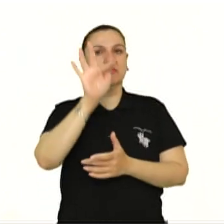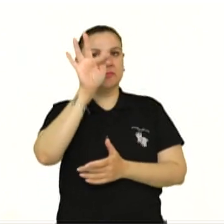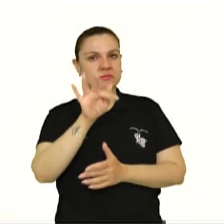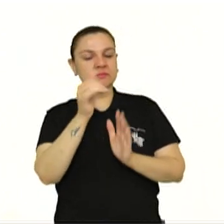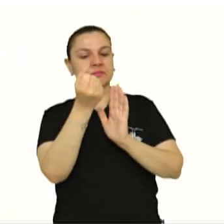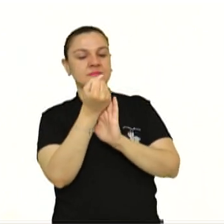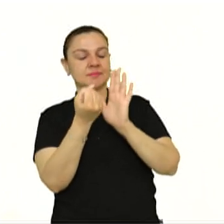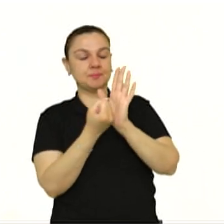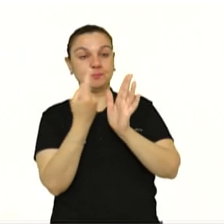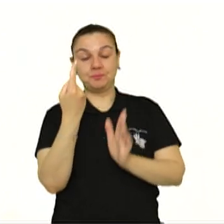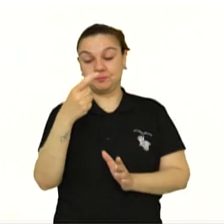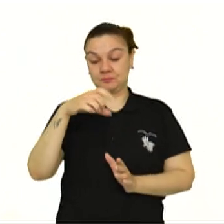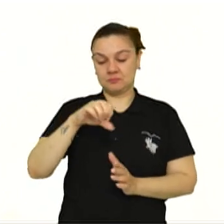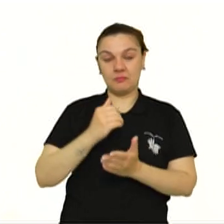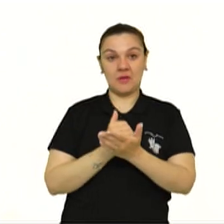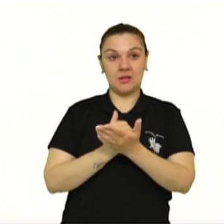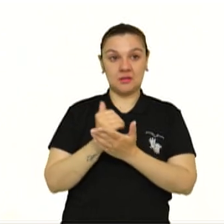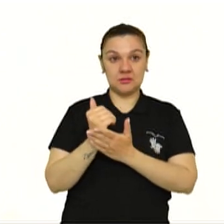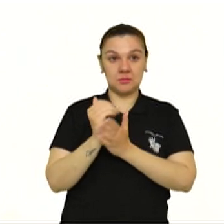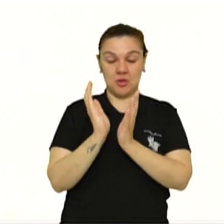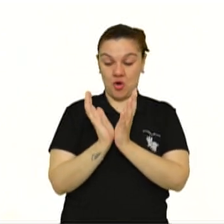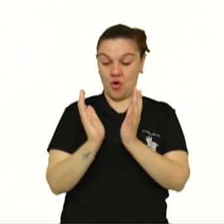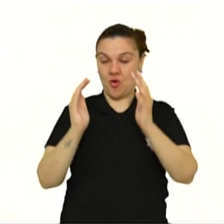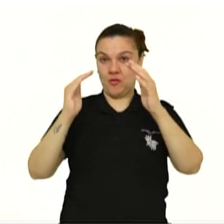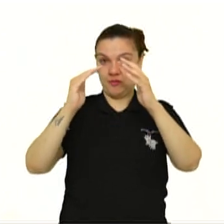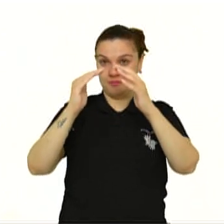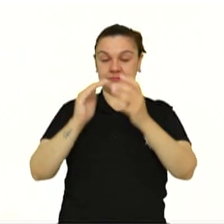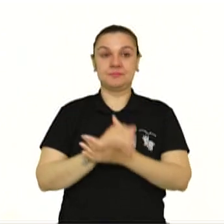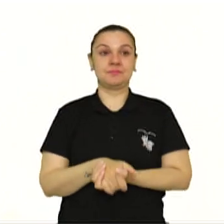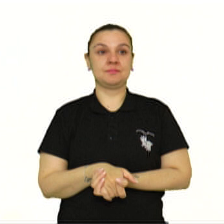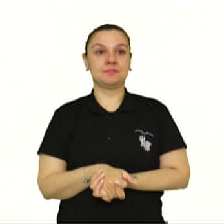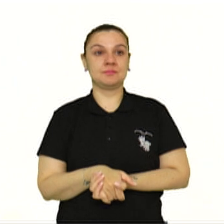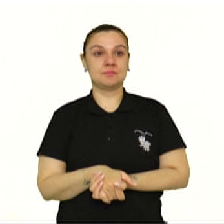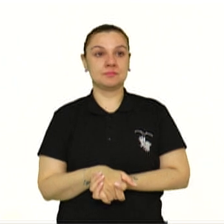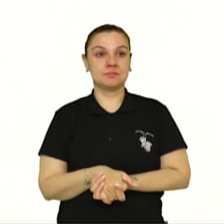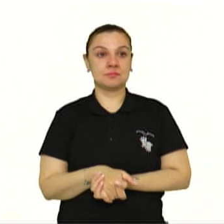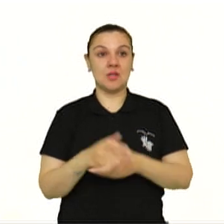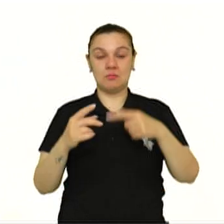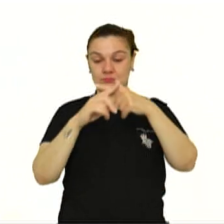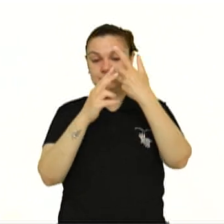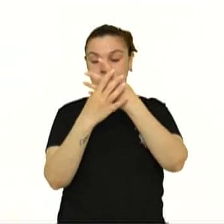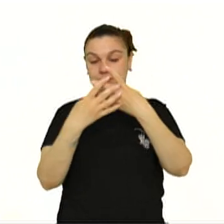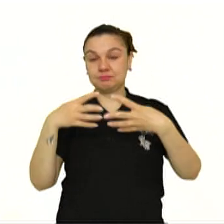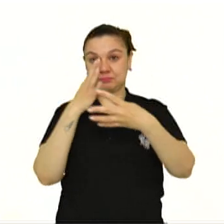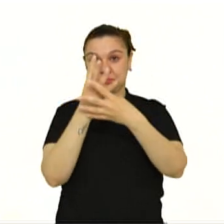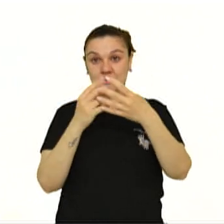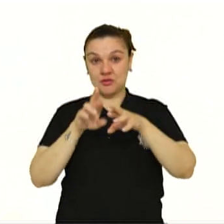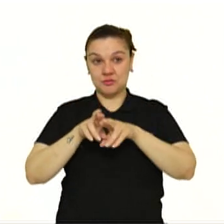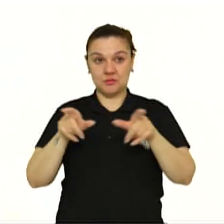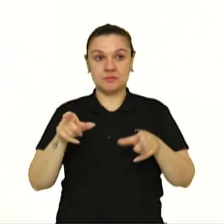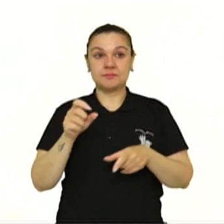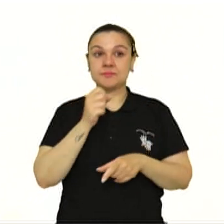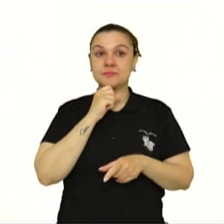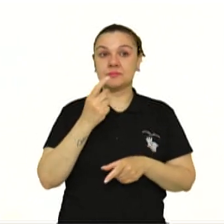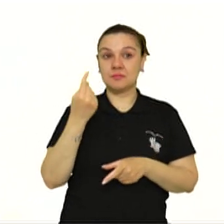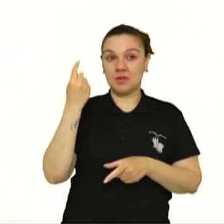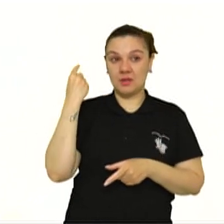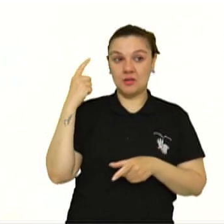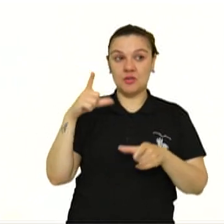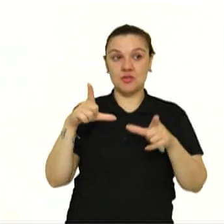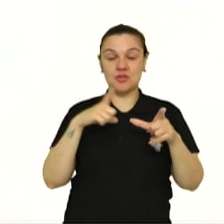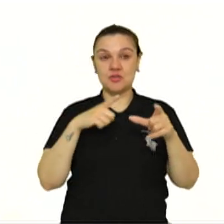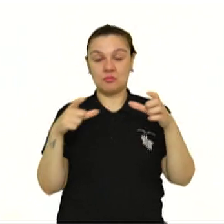século XIX, são lançados os primeiros modelos ovais e multiplicação de encordamentos. E as antigas tinham ponto de